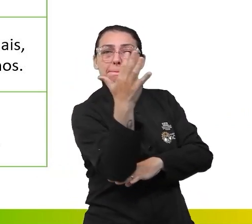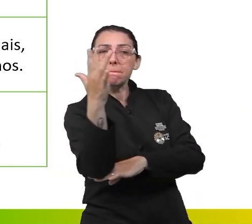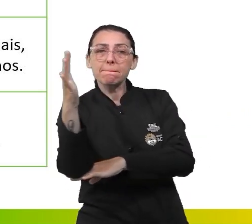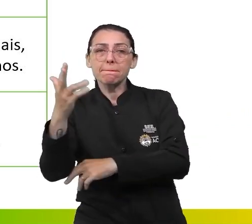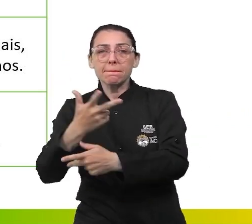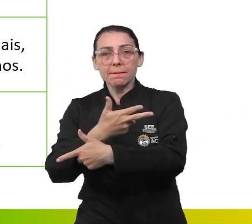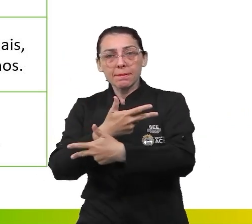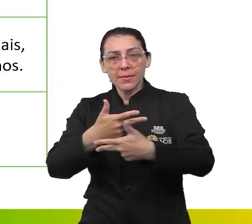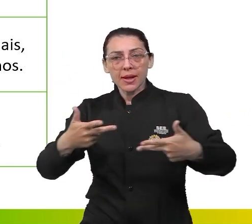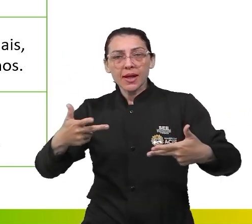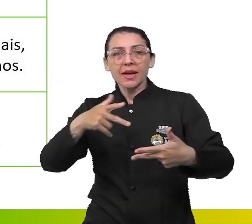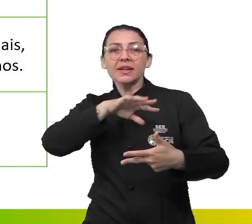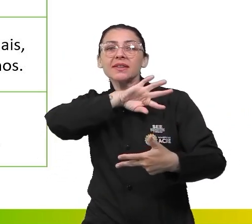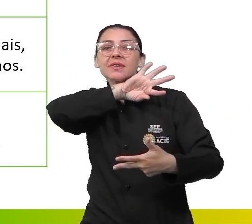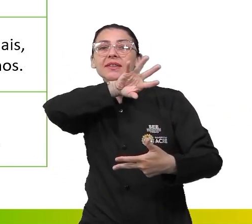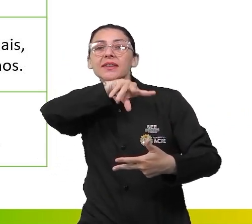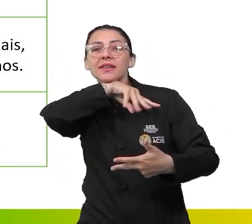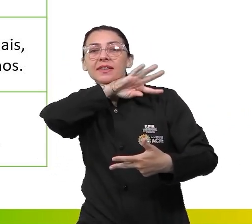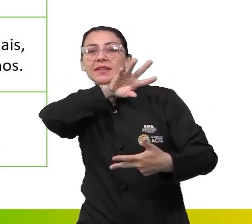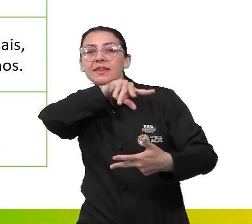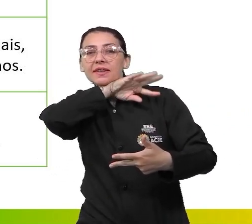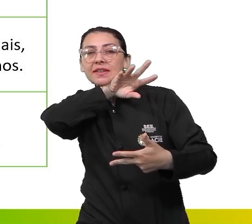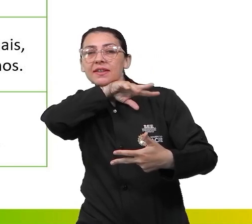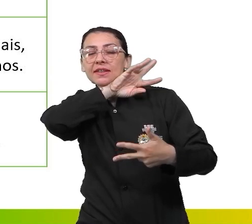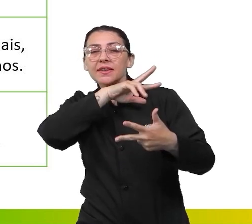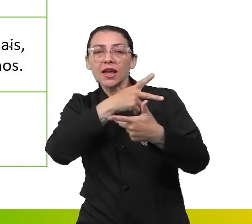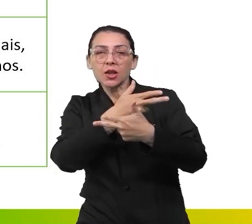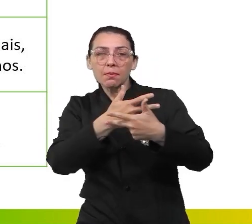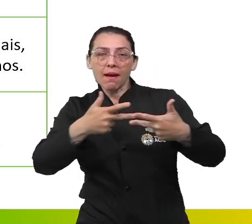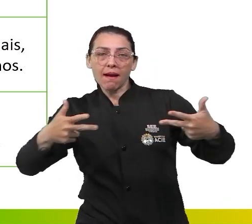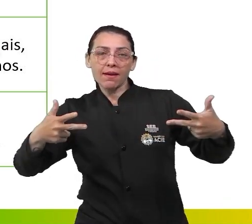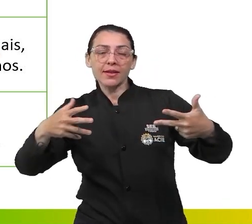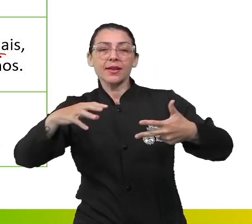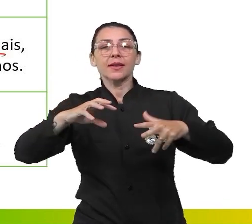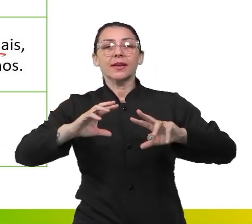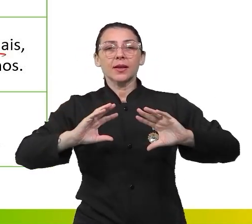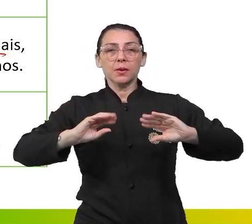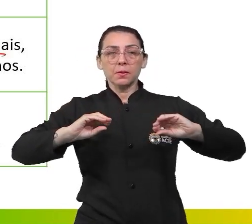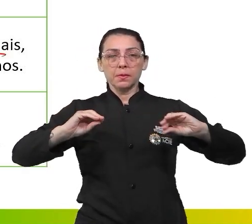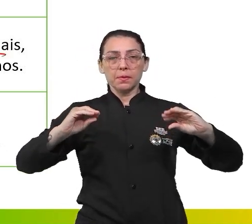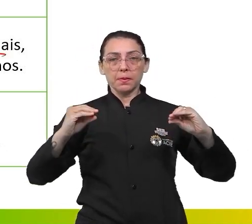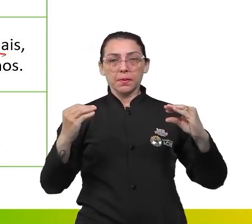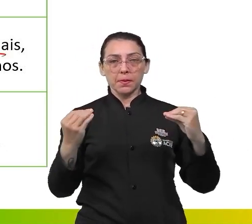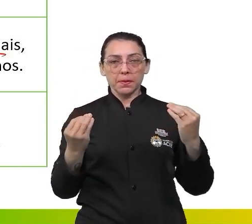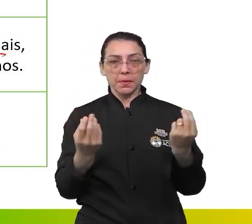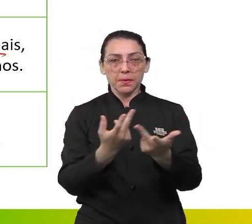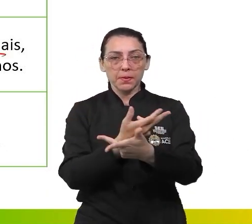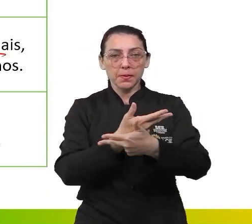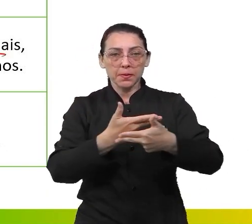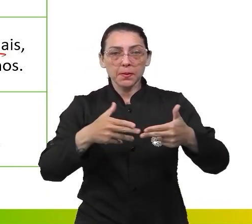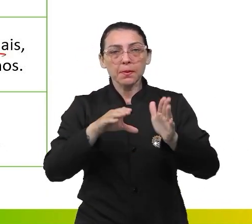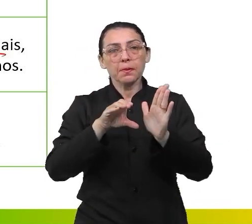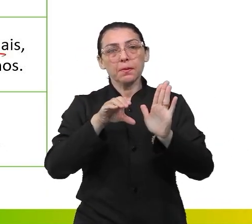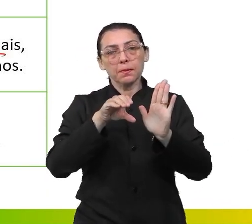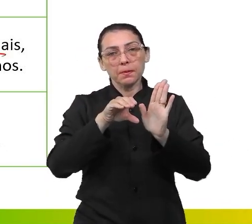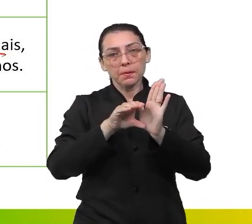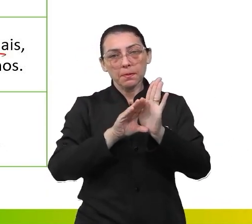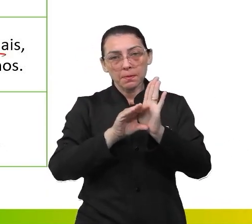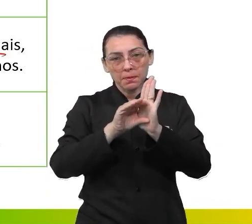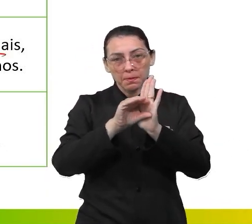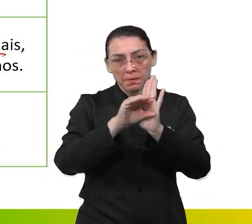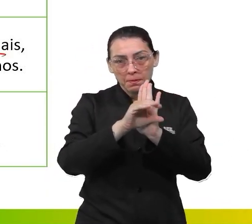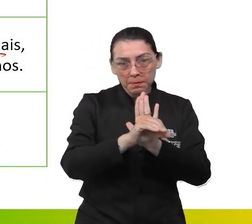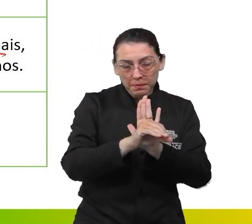dos aspectos bióticos em um determinado local? As plantas, os animais e até mesmo quando a gente fala